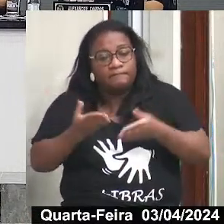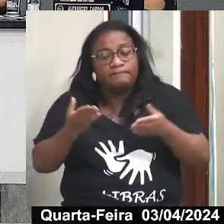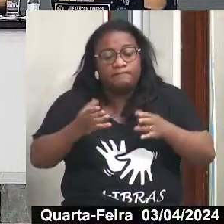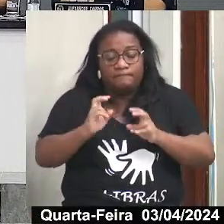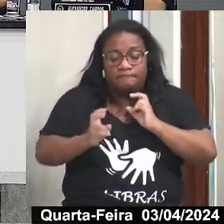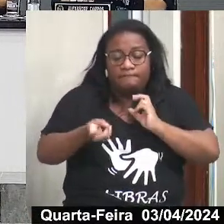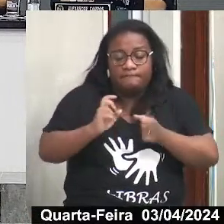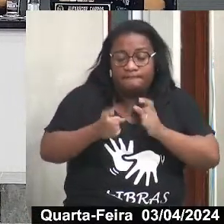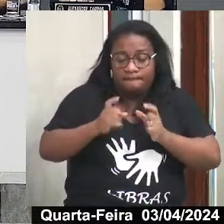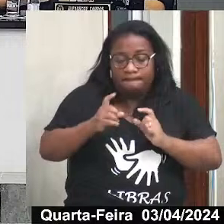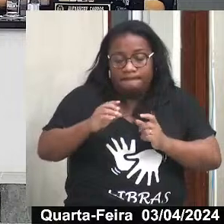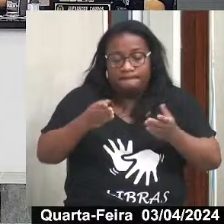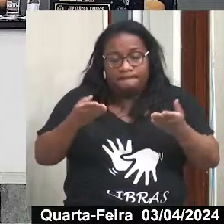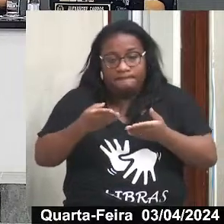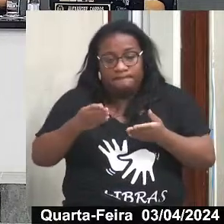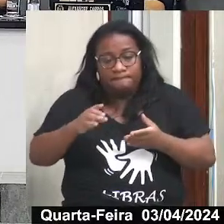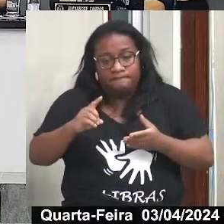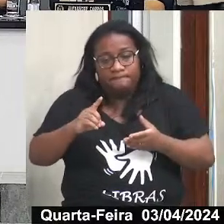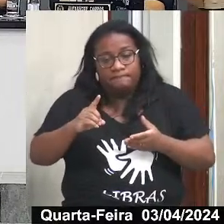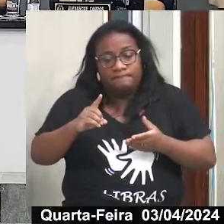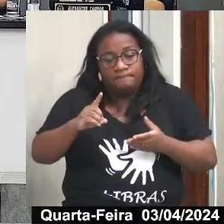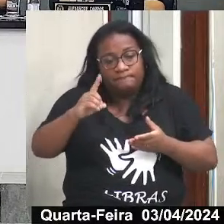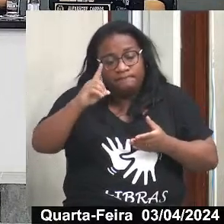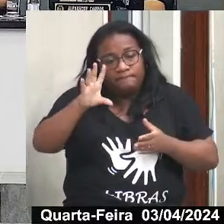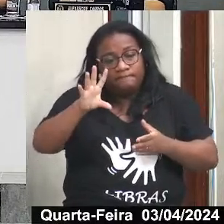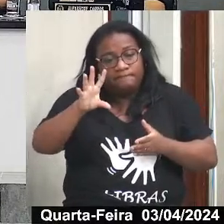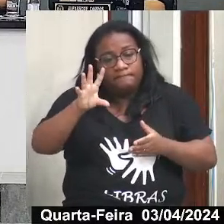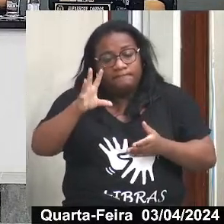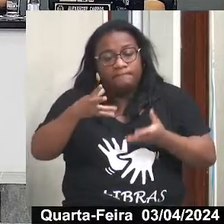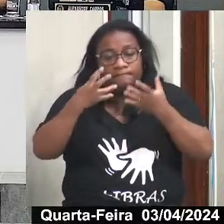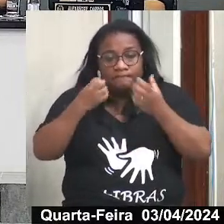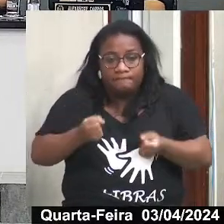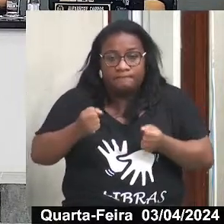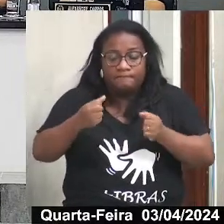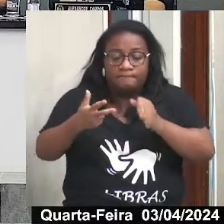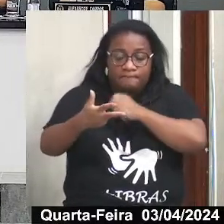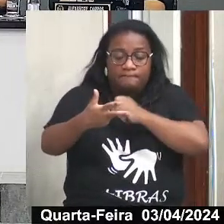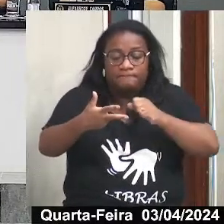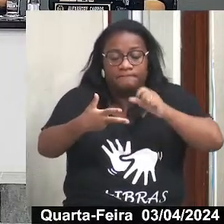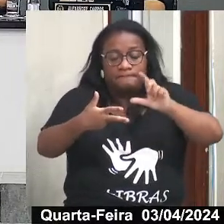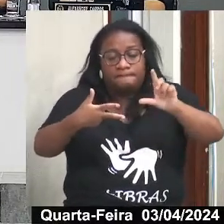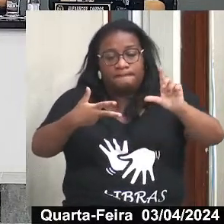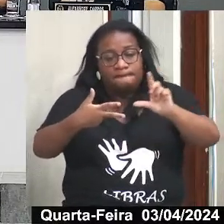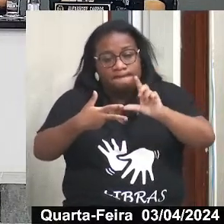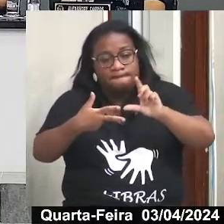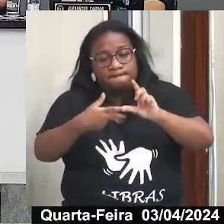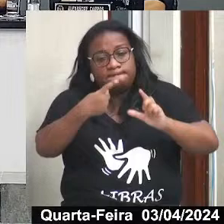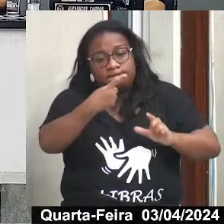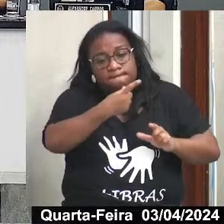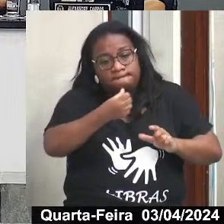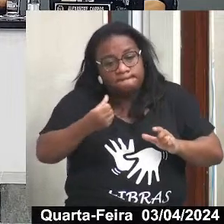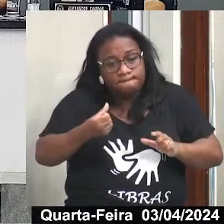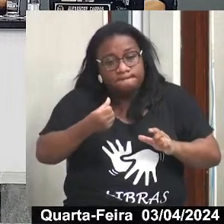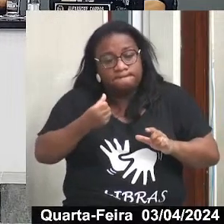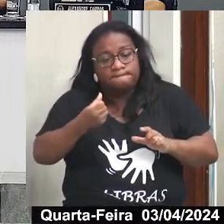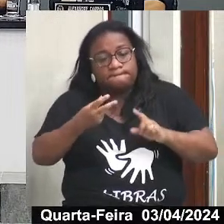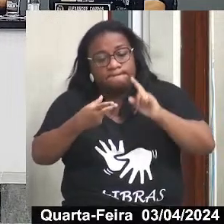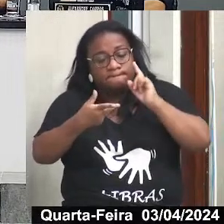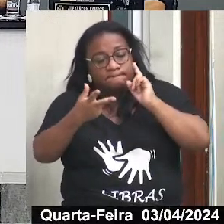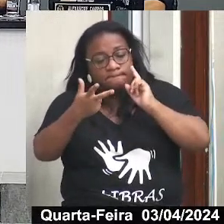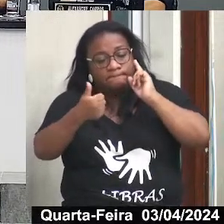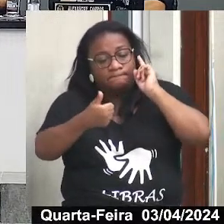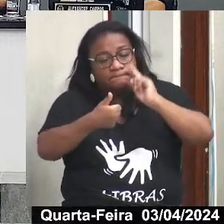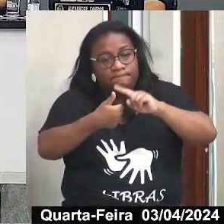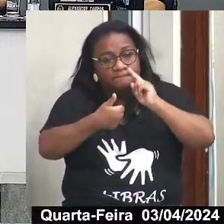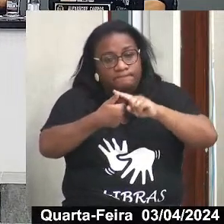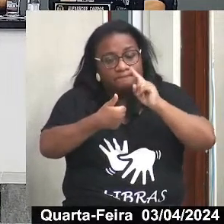na nova sessão ordinária 3 de 4/2024. Matéria recebida do legislativo. Projeto legislativo 15, 16, 17 e 24,